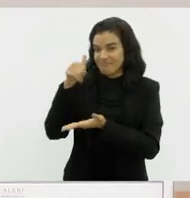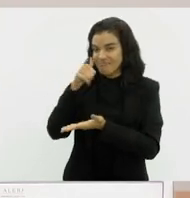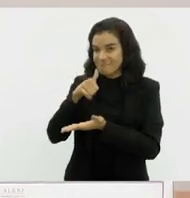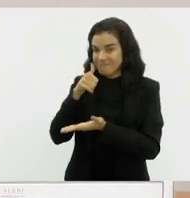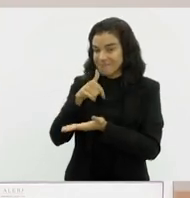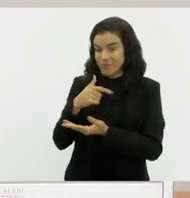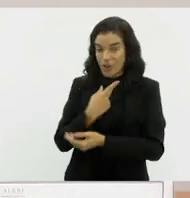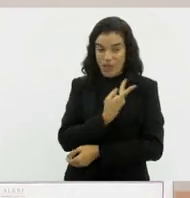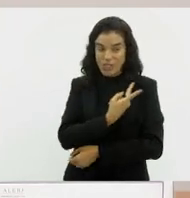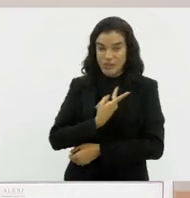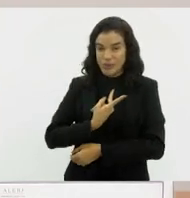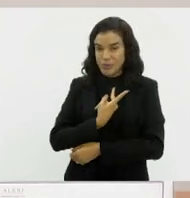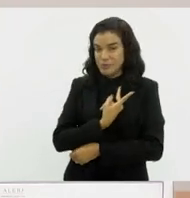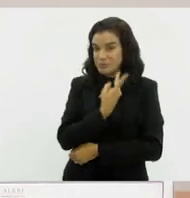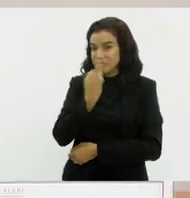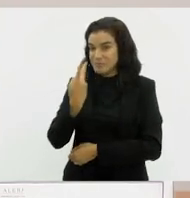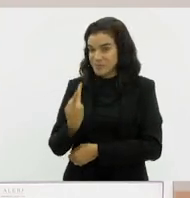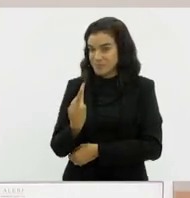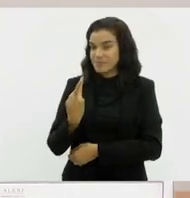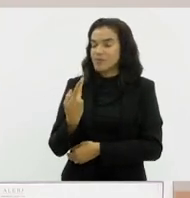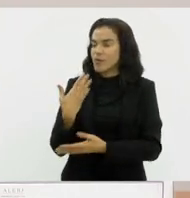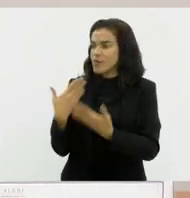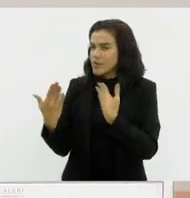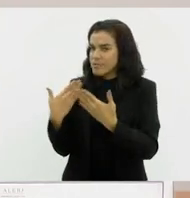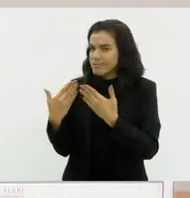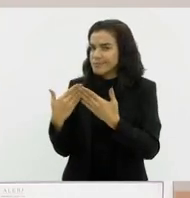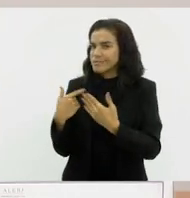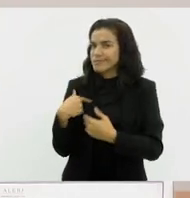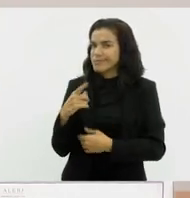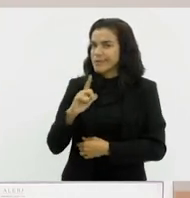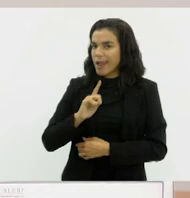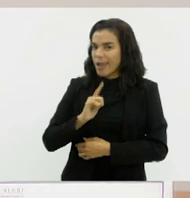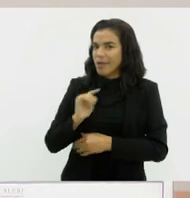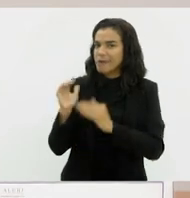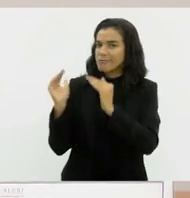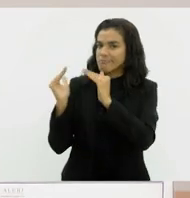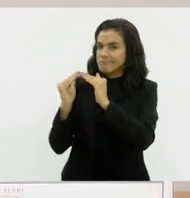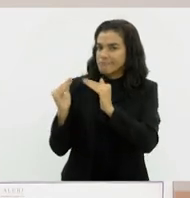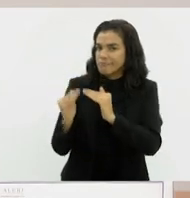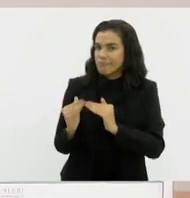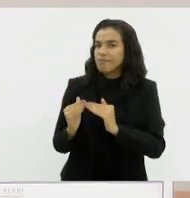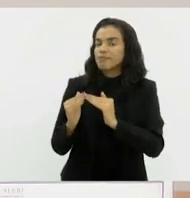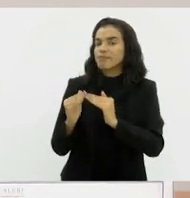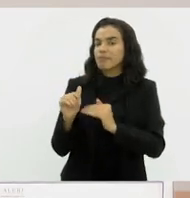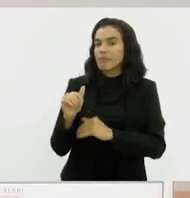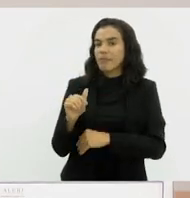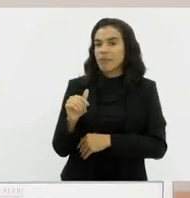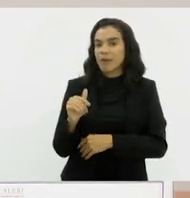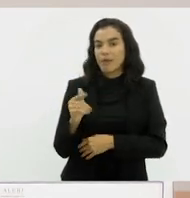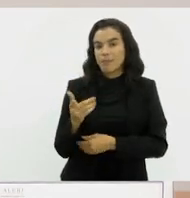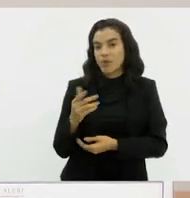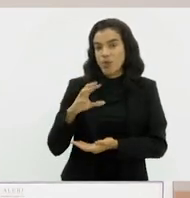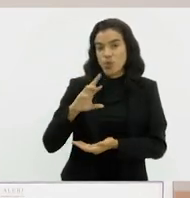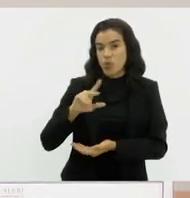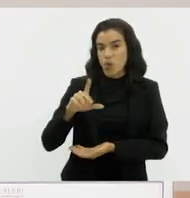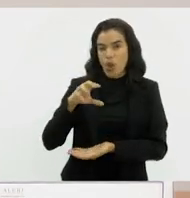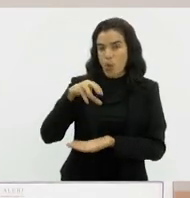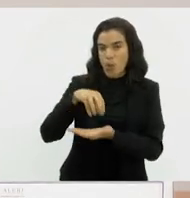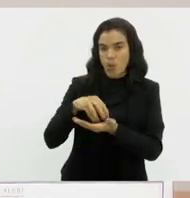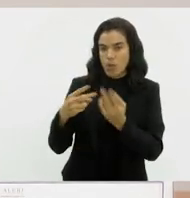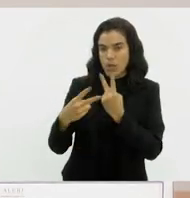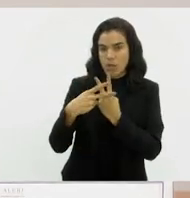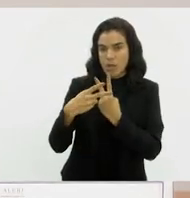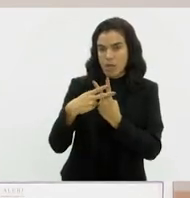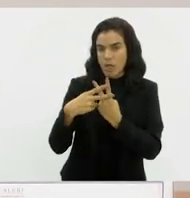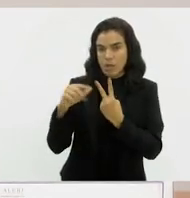gente apontou isso. Existe uma concordância de que ele não é uma unidade prisional.